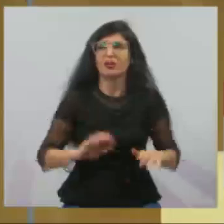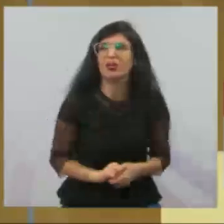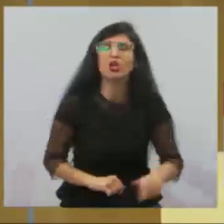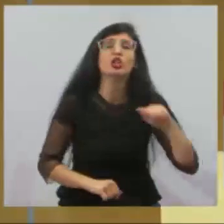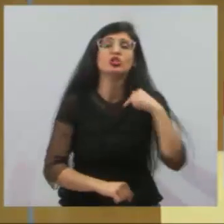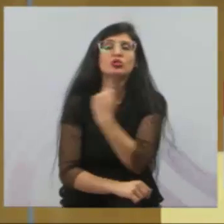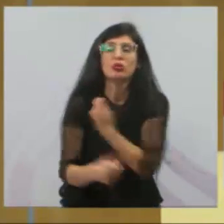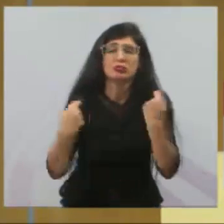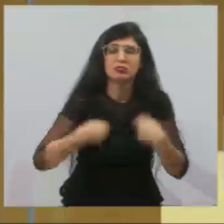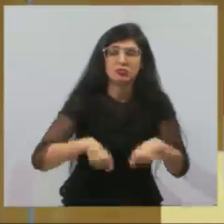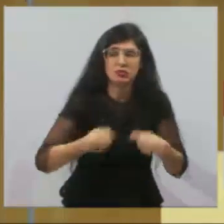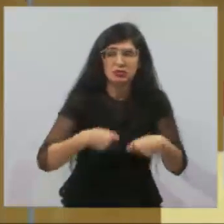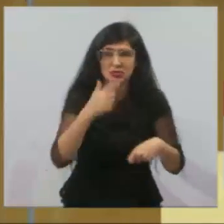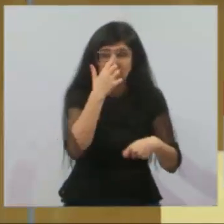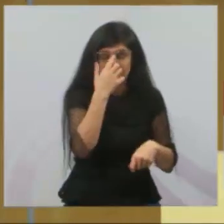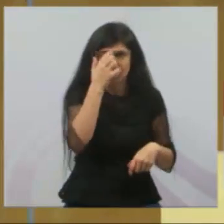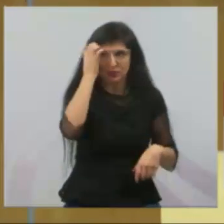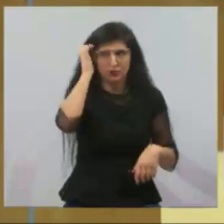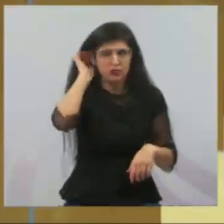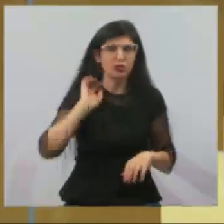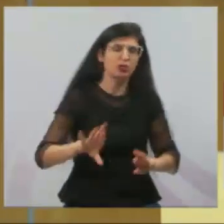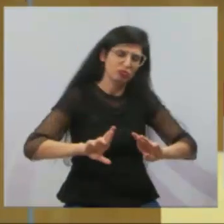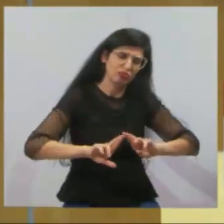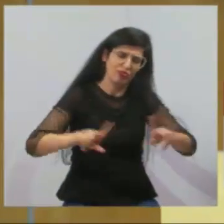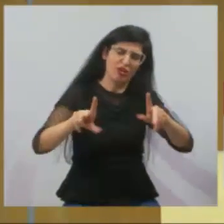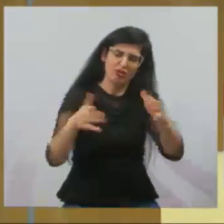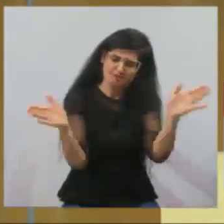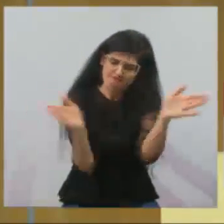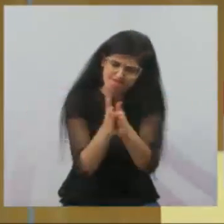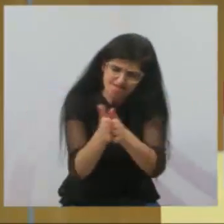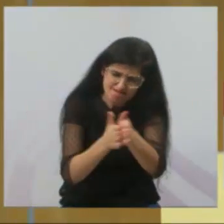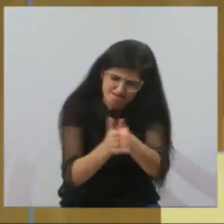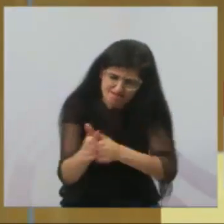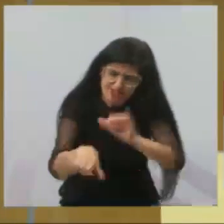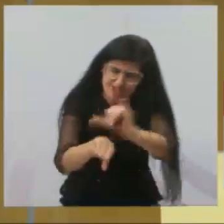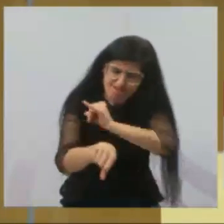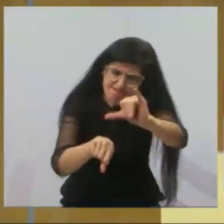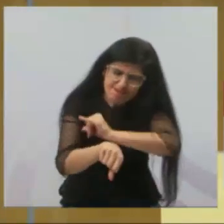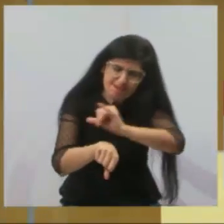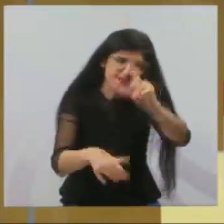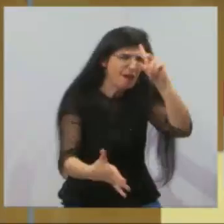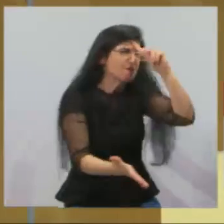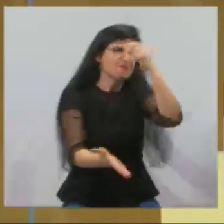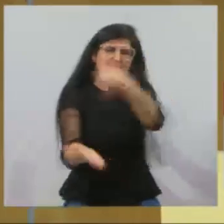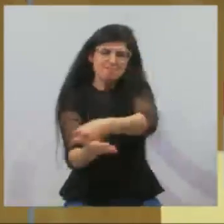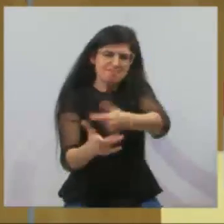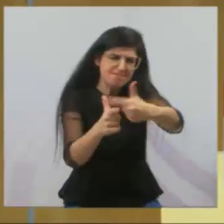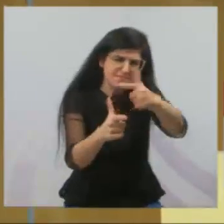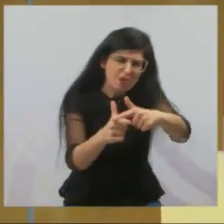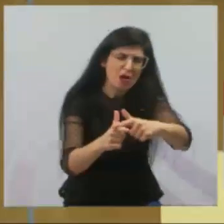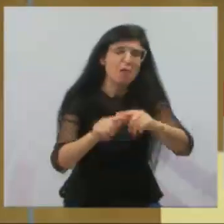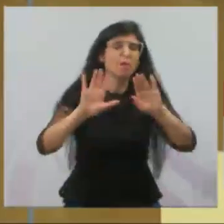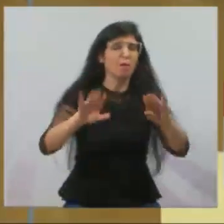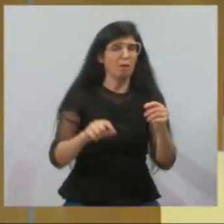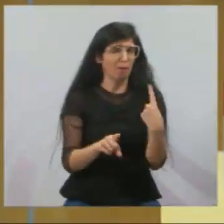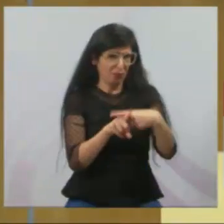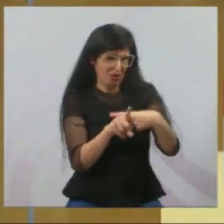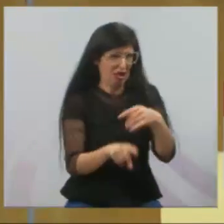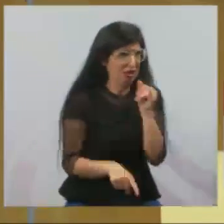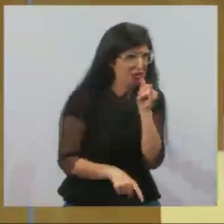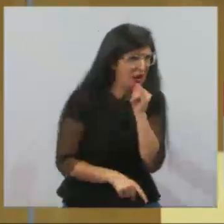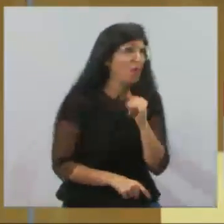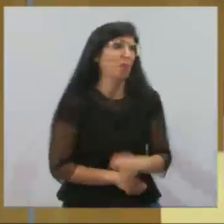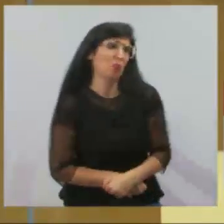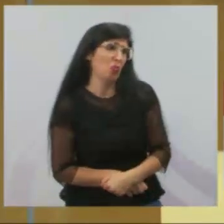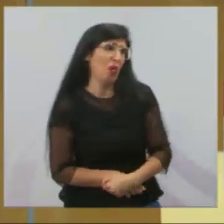gente precisa criar uma situação diferente para poder resolver um problema. Porque se a gente só for dizer sim e amém, eu